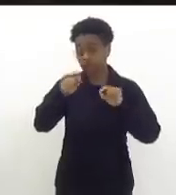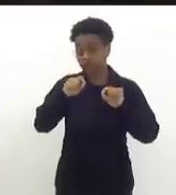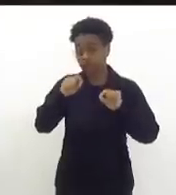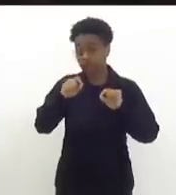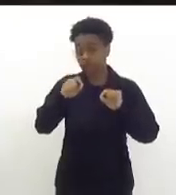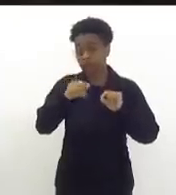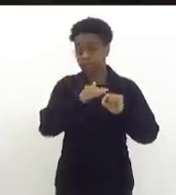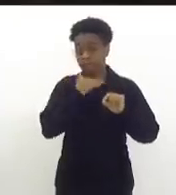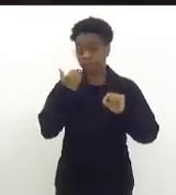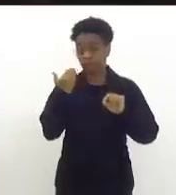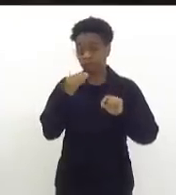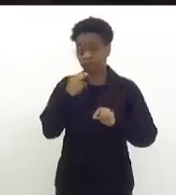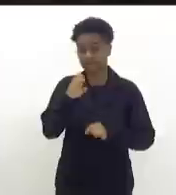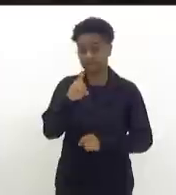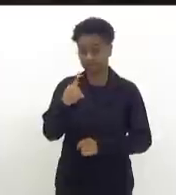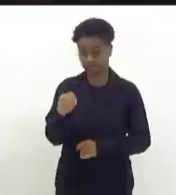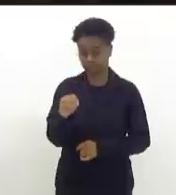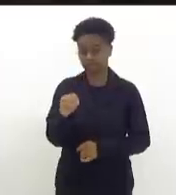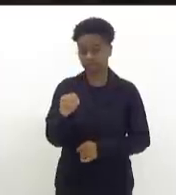perdidos